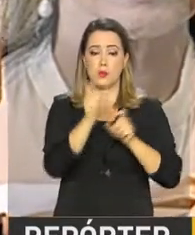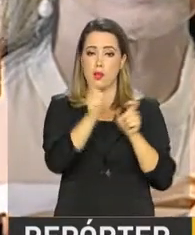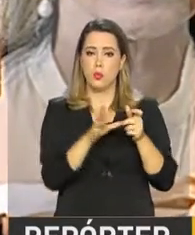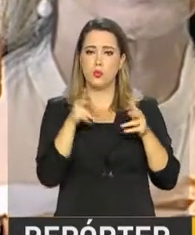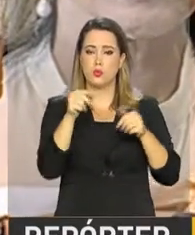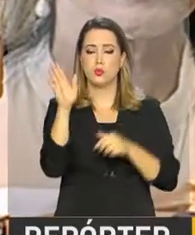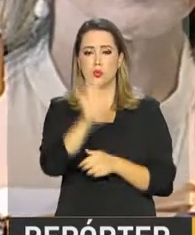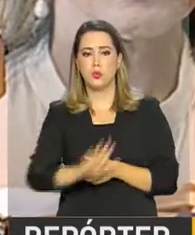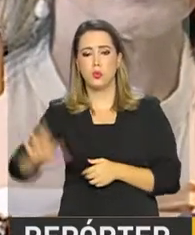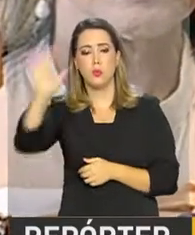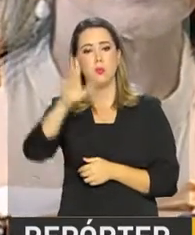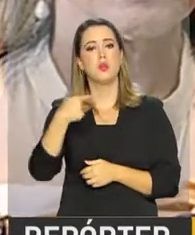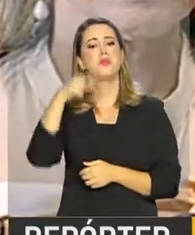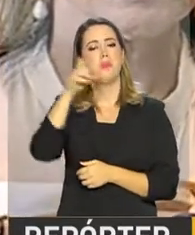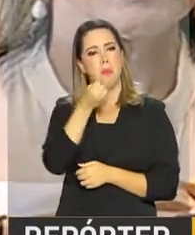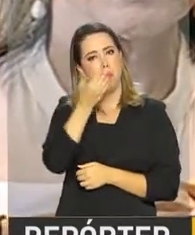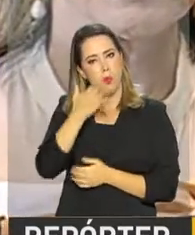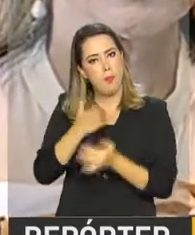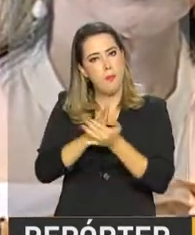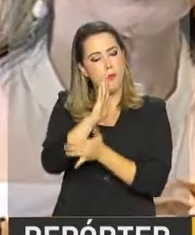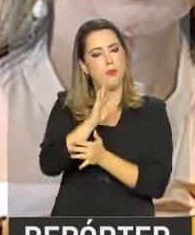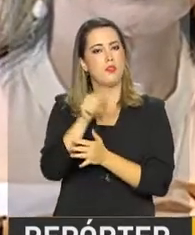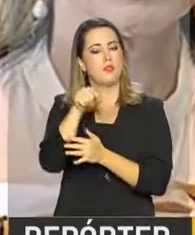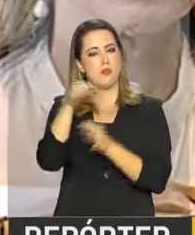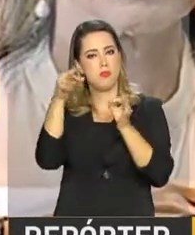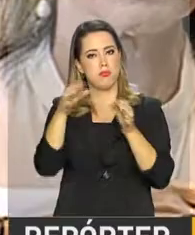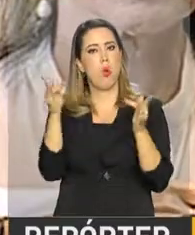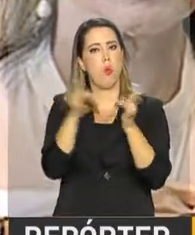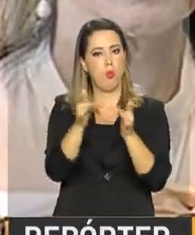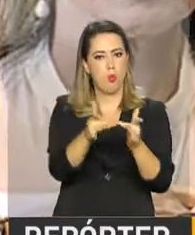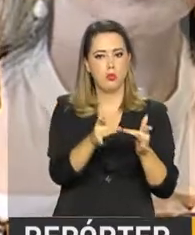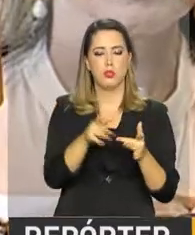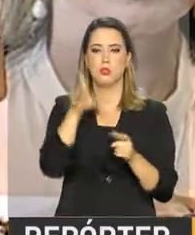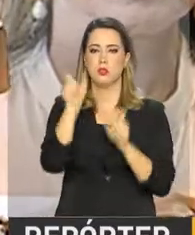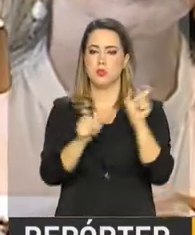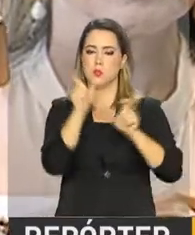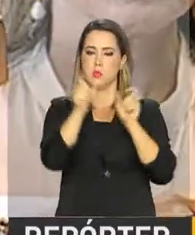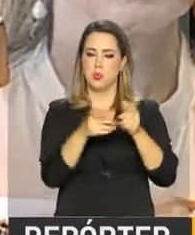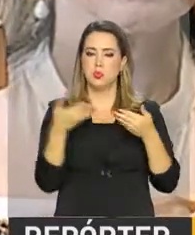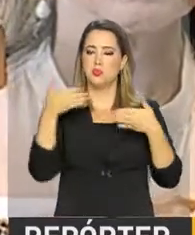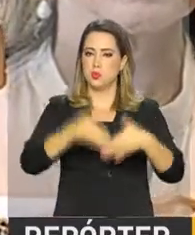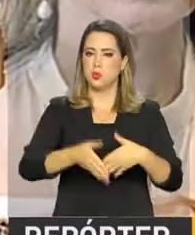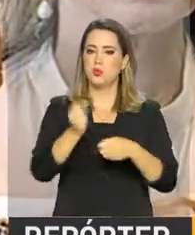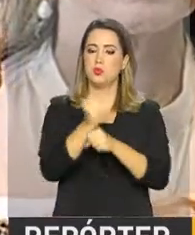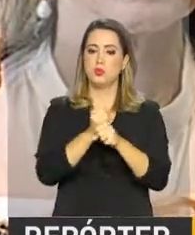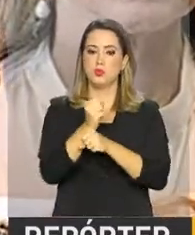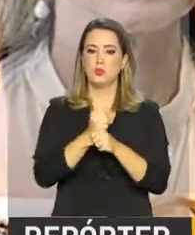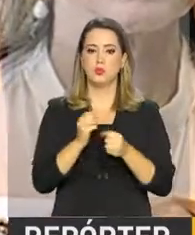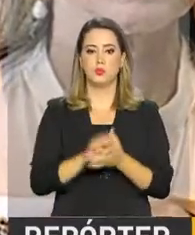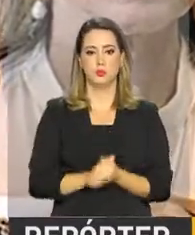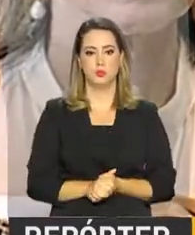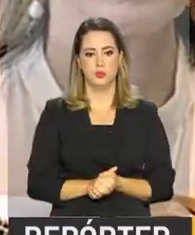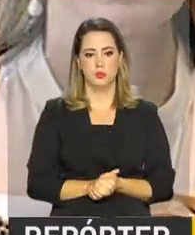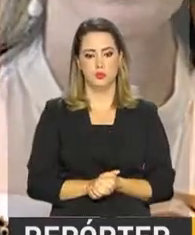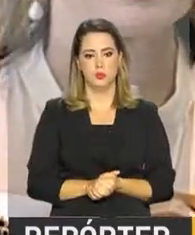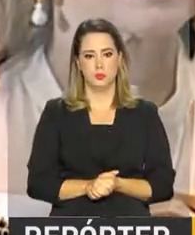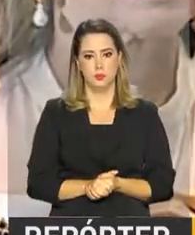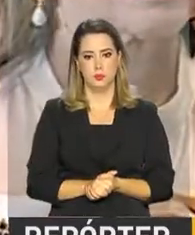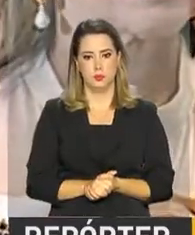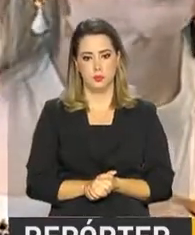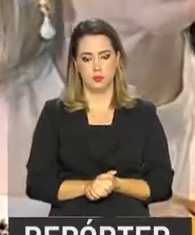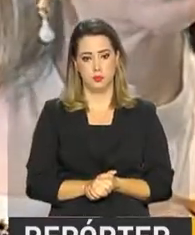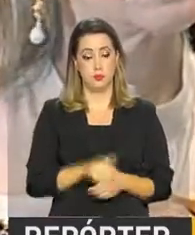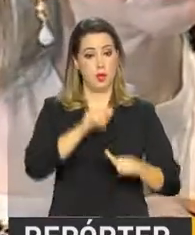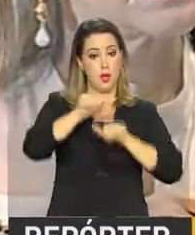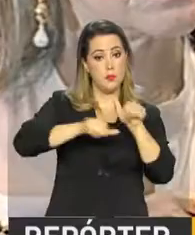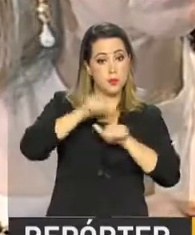uma aprovação considerável com relação a todos que participaram do Enem em 2017. A